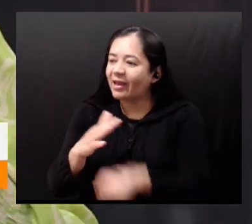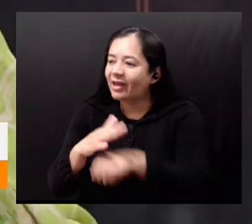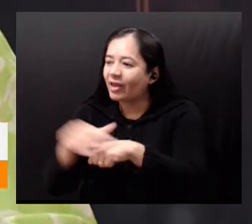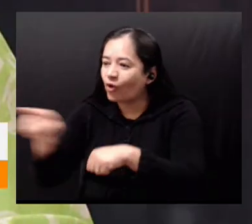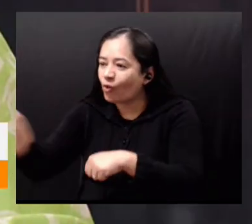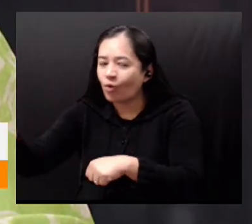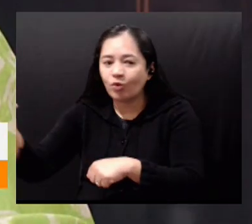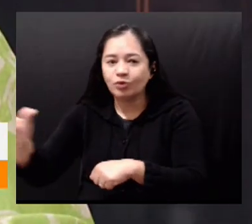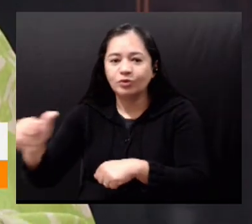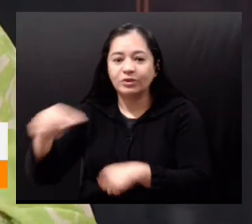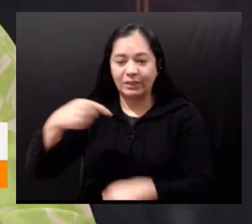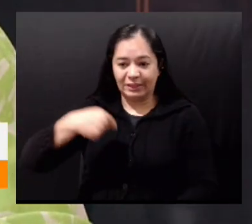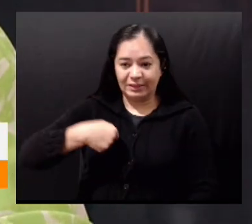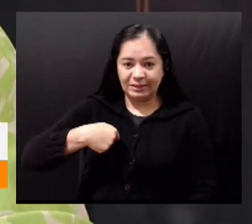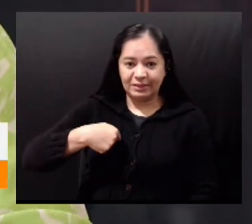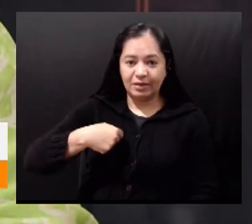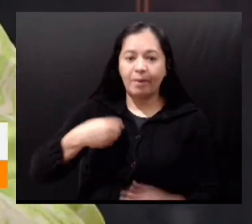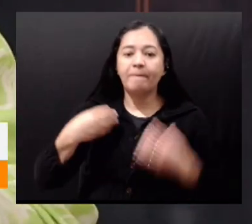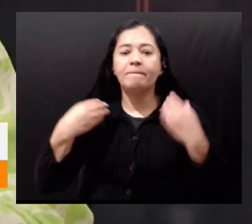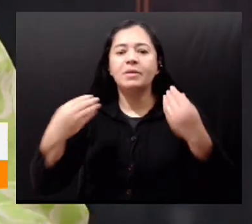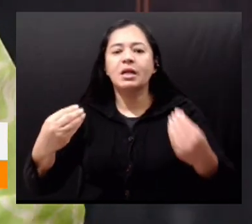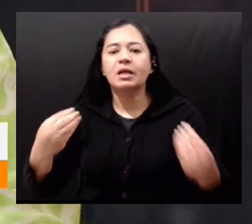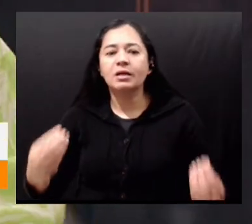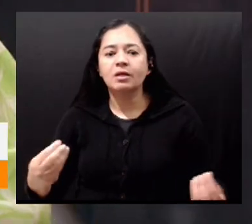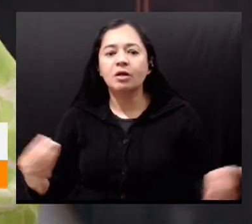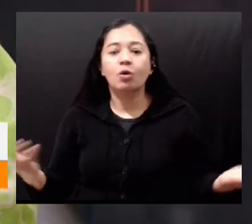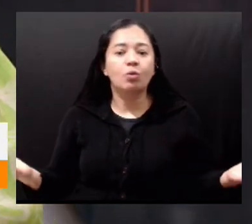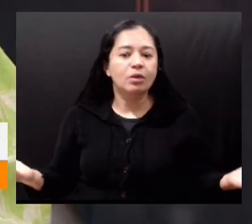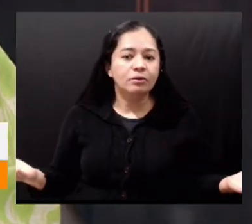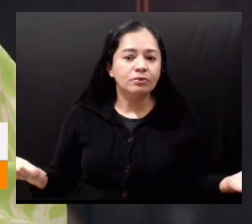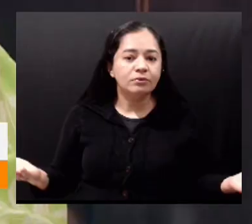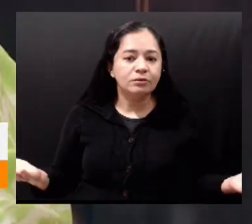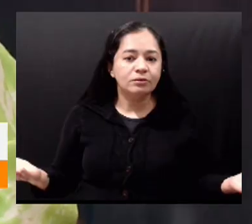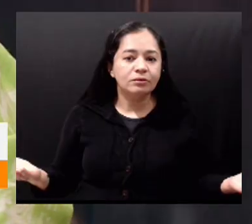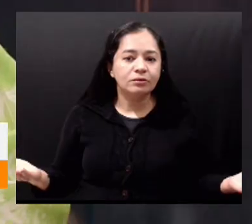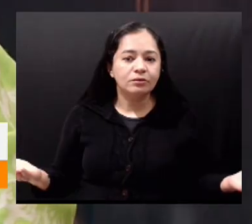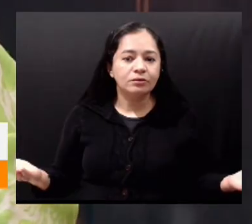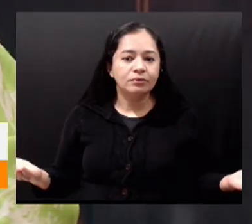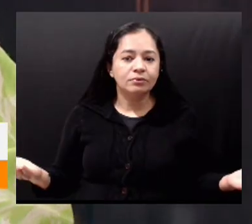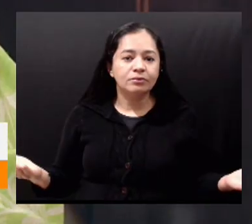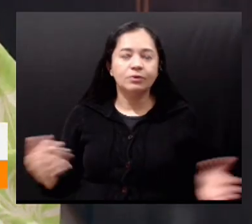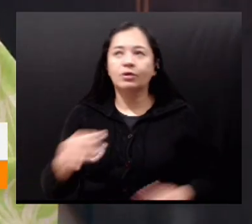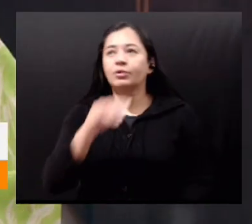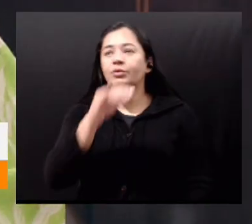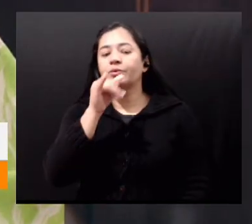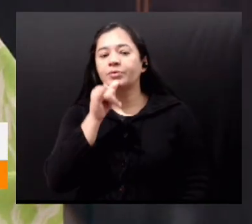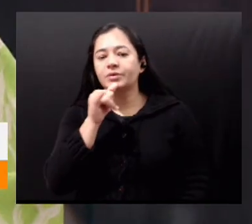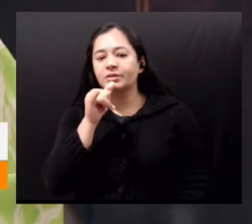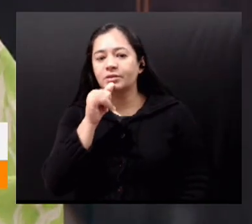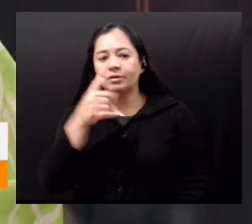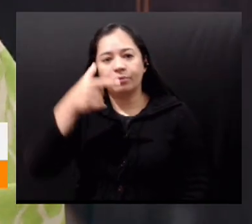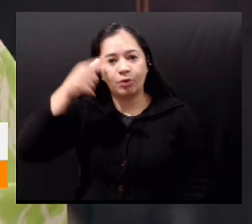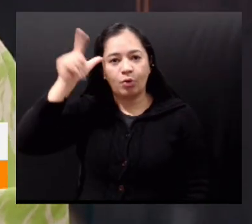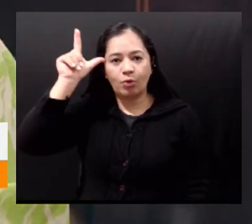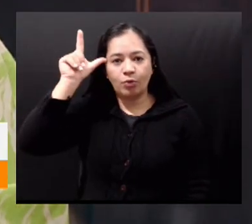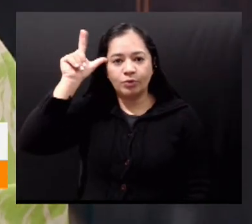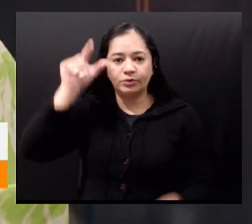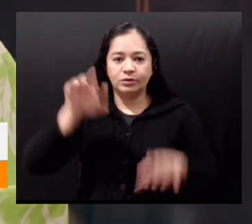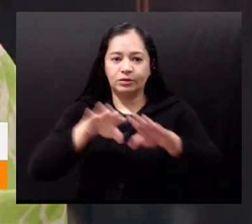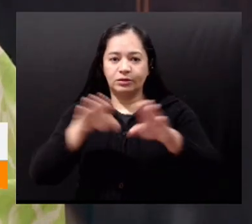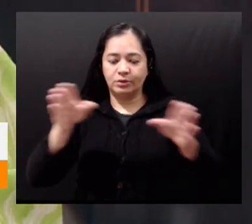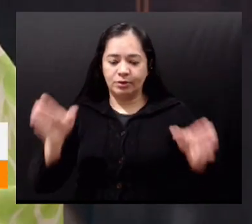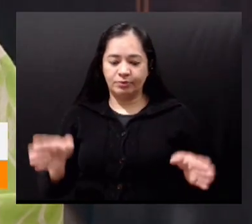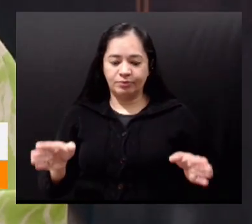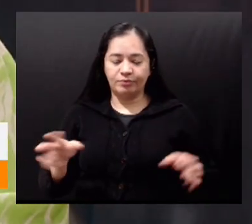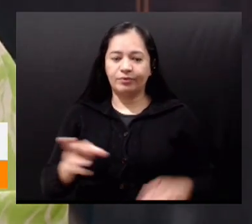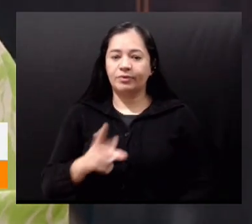Para quê? Quando? Vou dar um exemplo disso tudo. Ontem, na mesa do almoço em família,